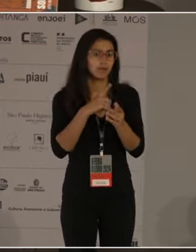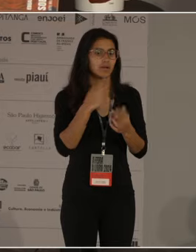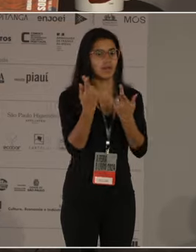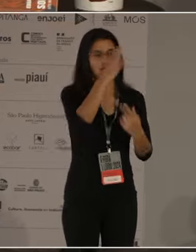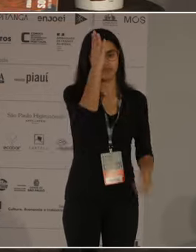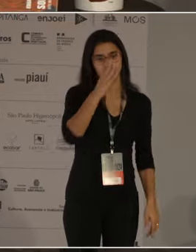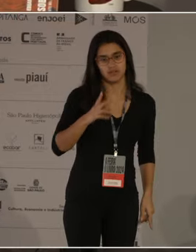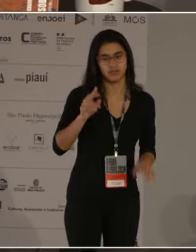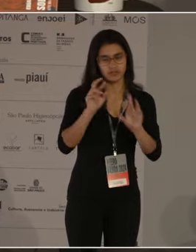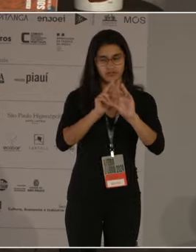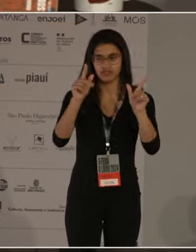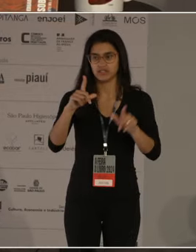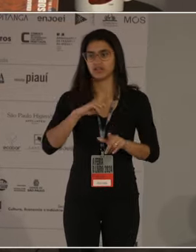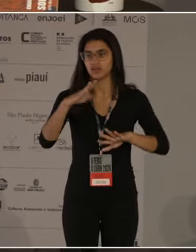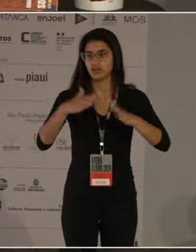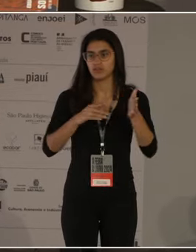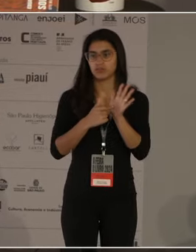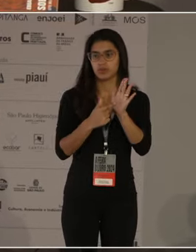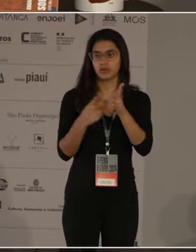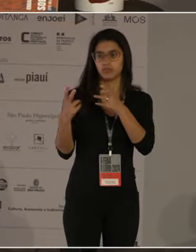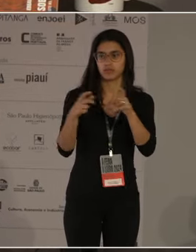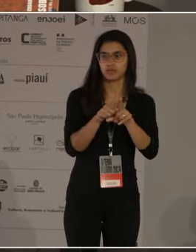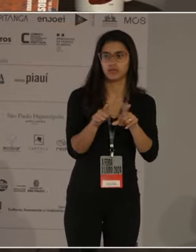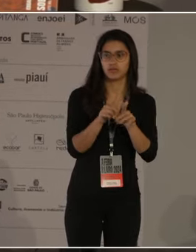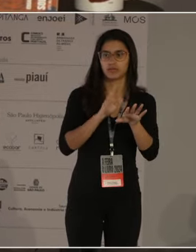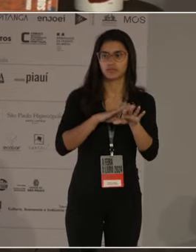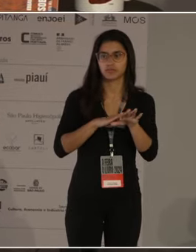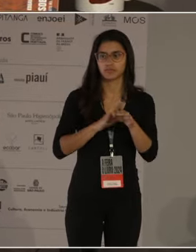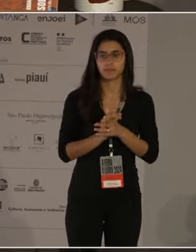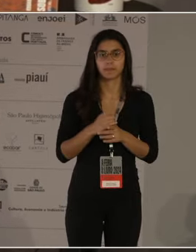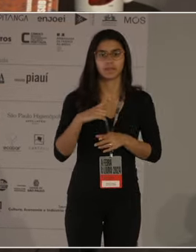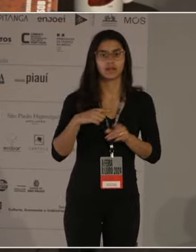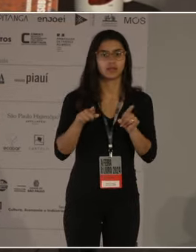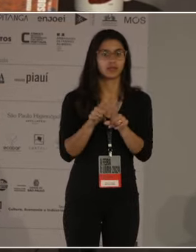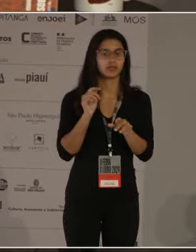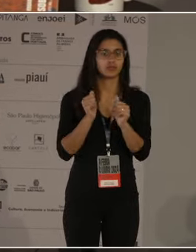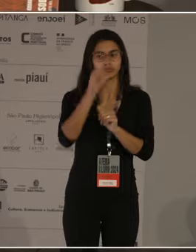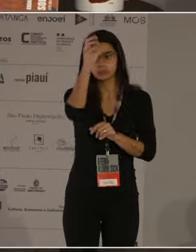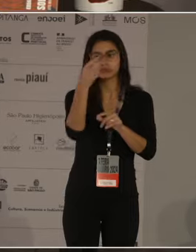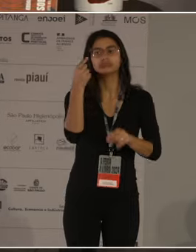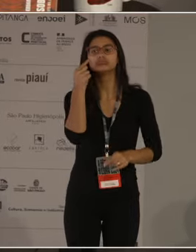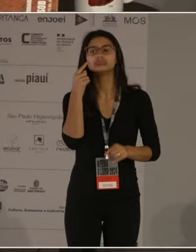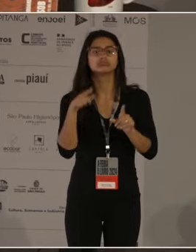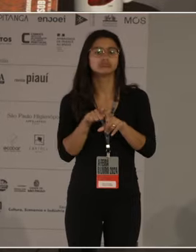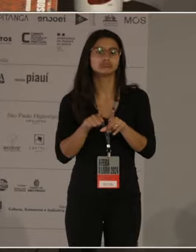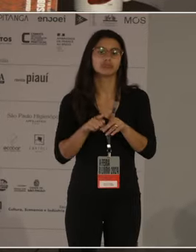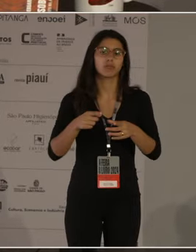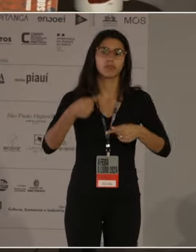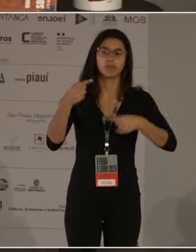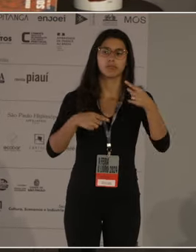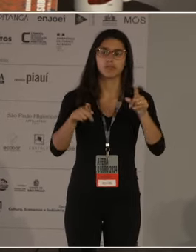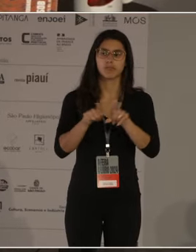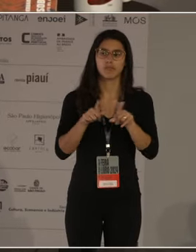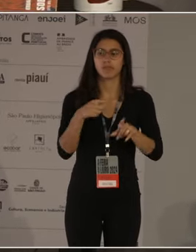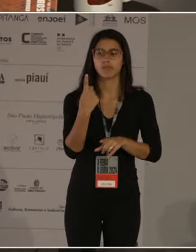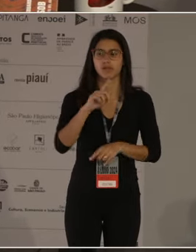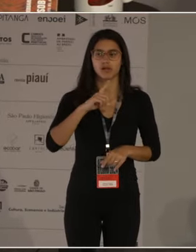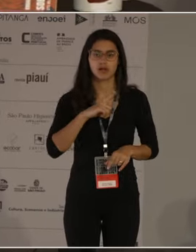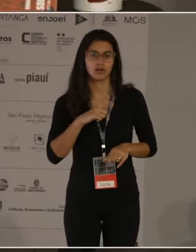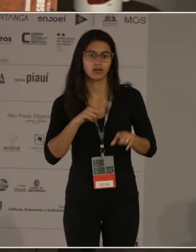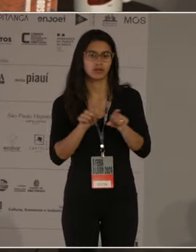essa diferença, às vezes, ela é chocante, ela é muito grande. Eu acho que arqueólogas e arqueólogos aprenderam a pensar um pouco criticamente sobre o papel que a gente tem